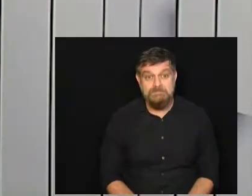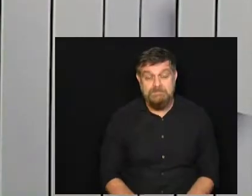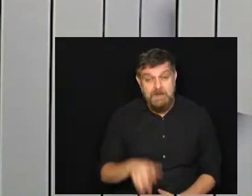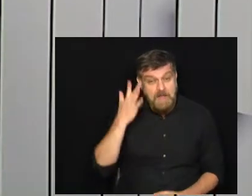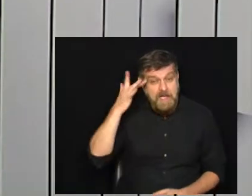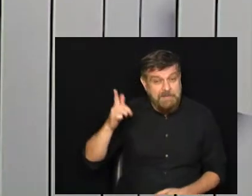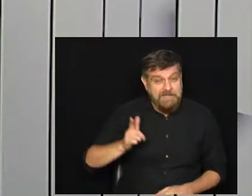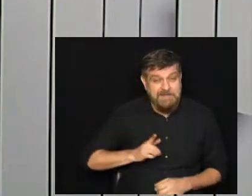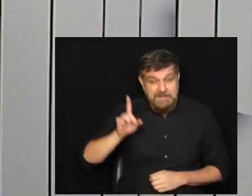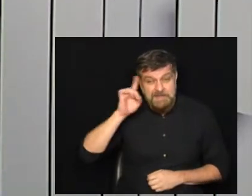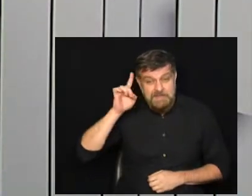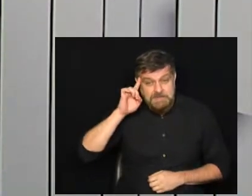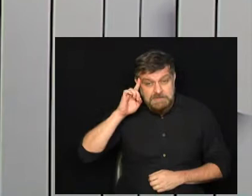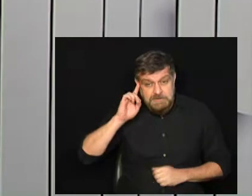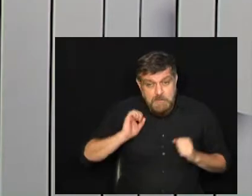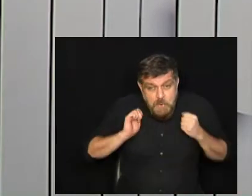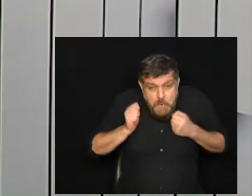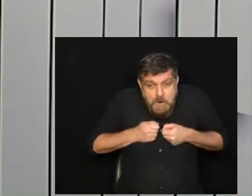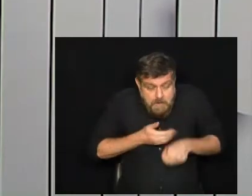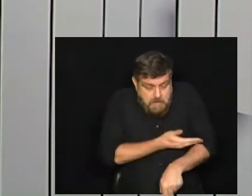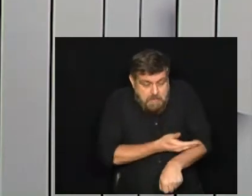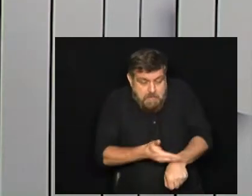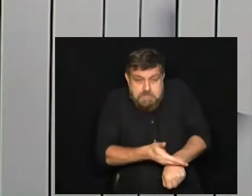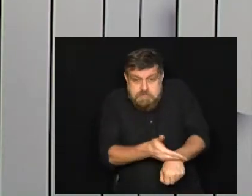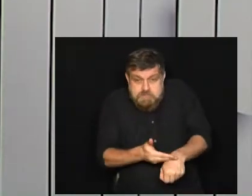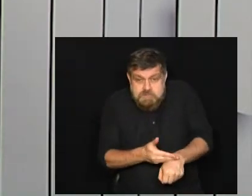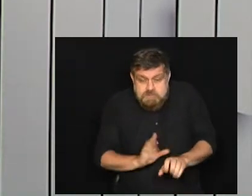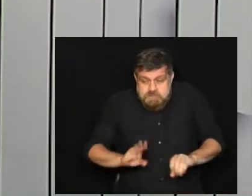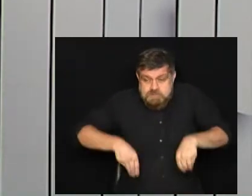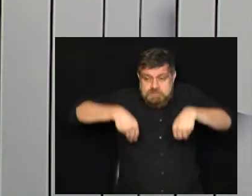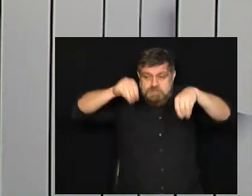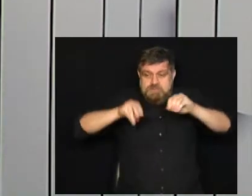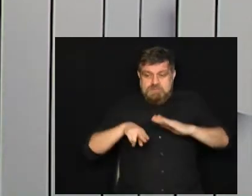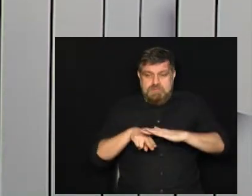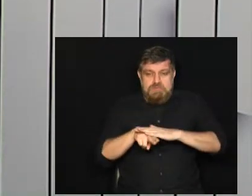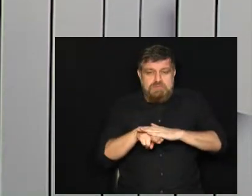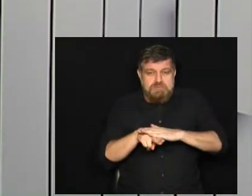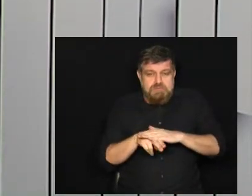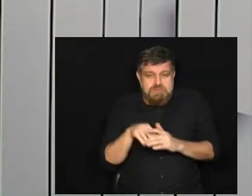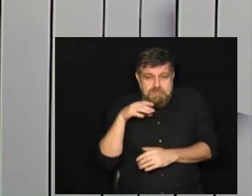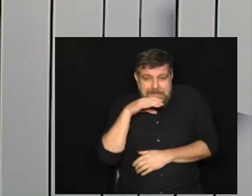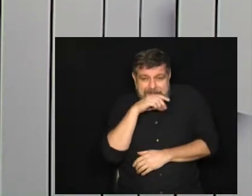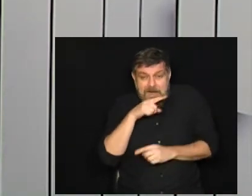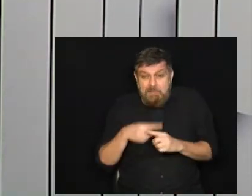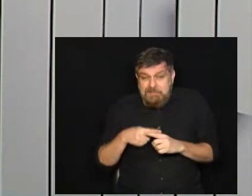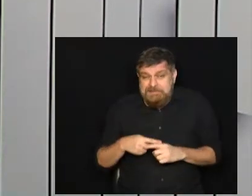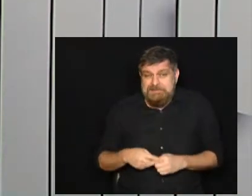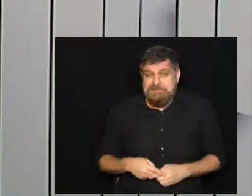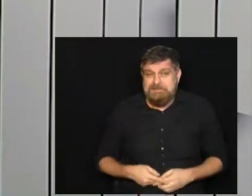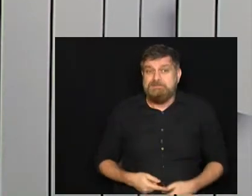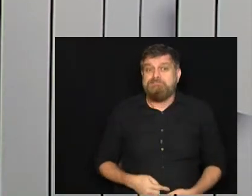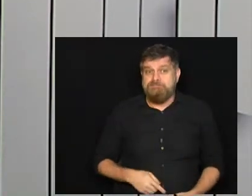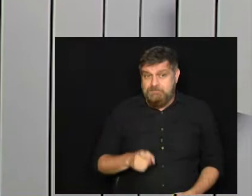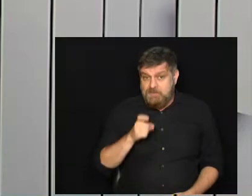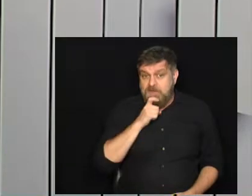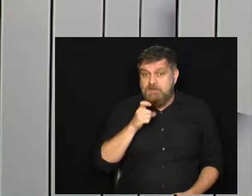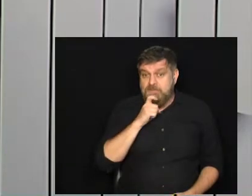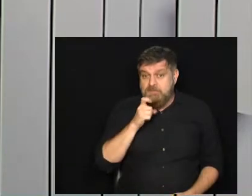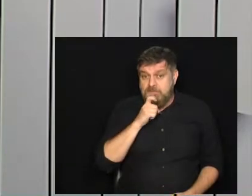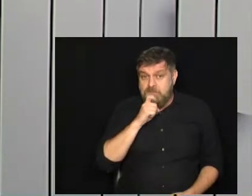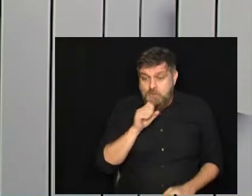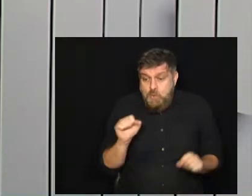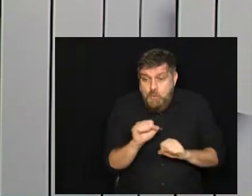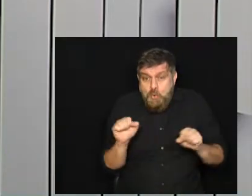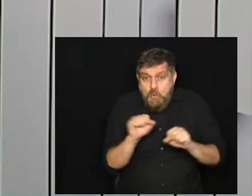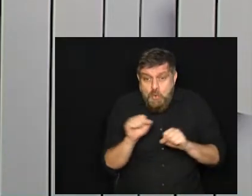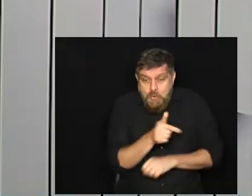Amanhã é dia de tirar o casaco do armário, cobertor para dormir, porque a temperatura vai cair. Semana